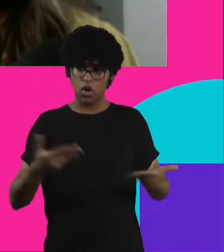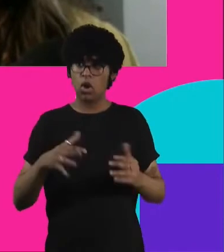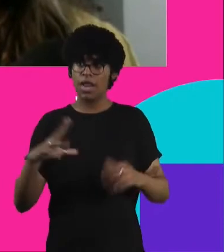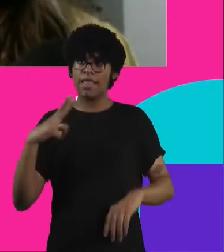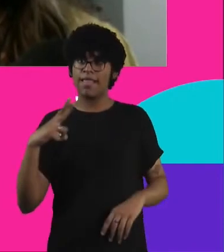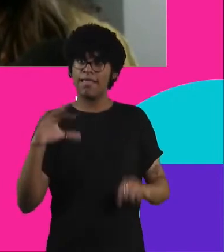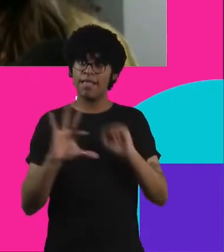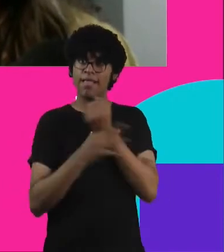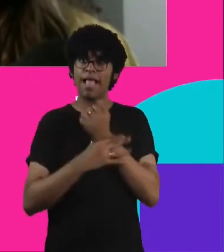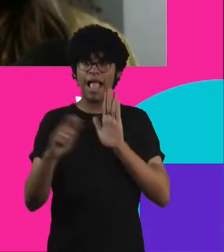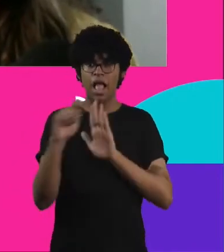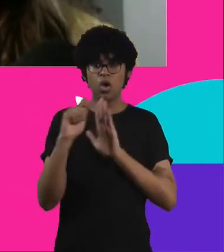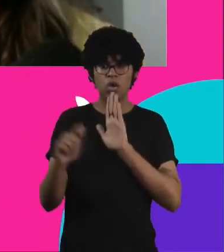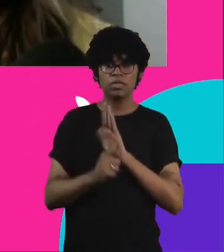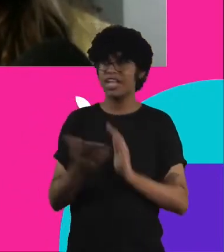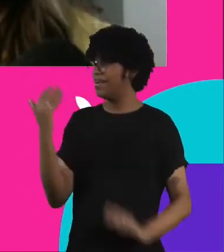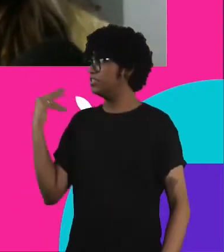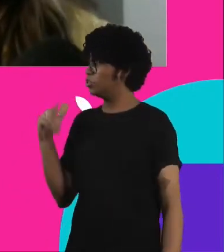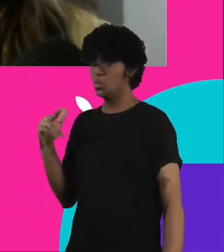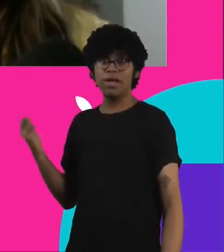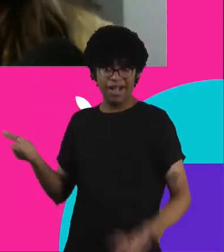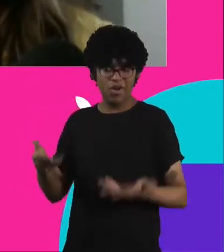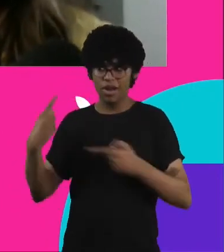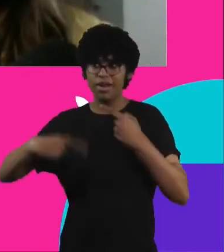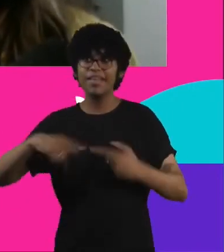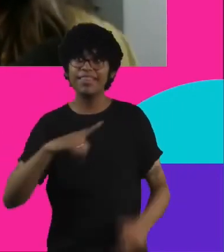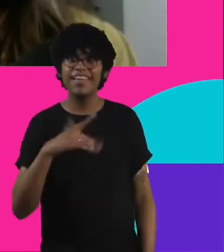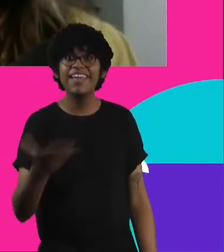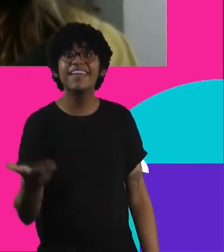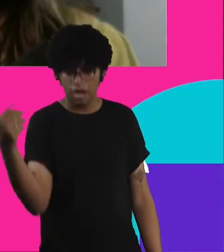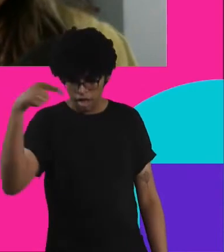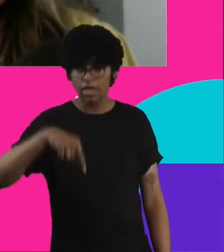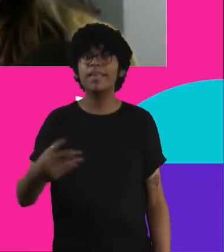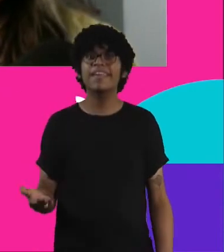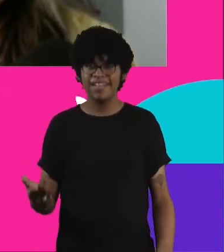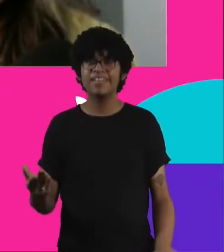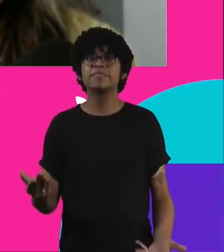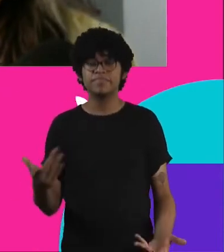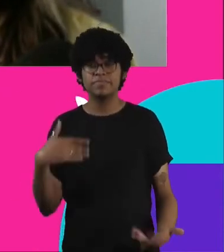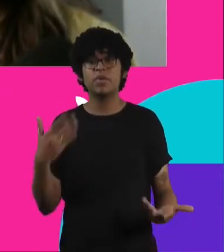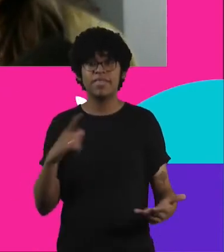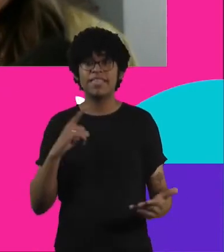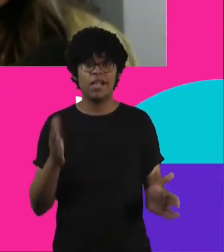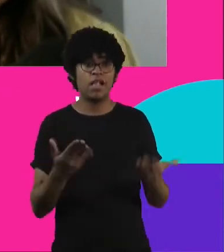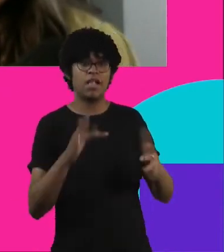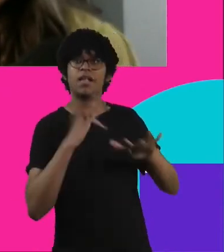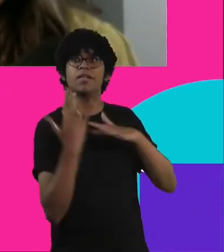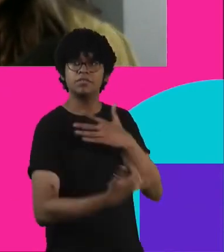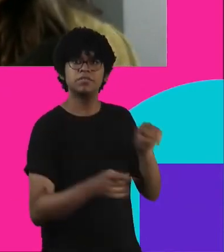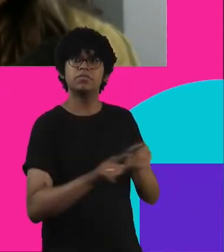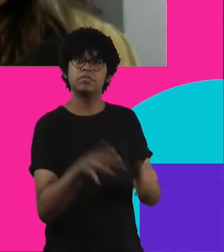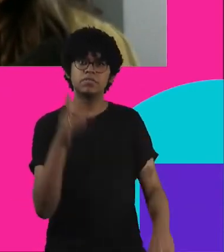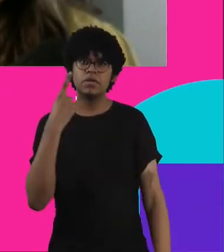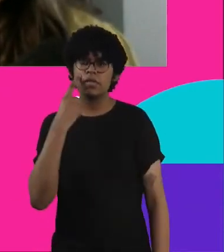vieses algorítmicos como antigamente. Existe uma popularização grande por meio do impulsionamento das redes sociais, do interesse da